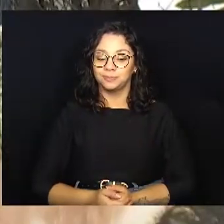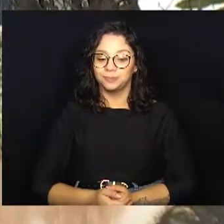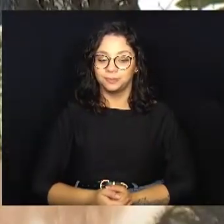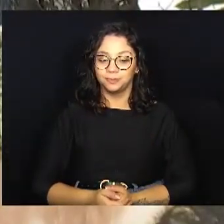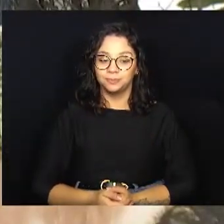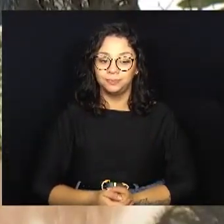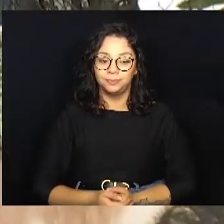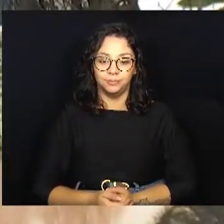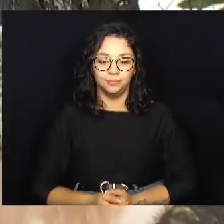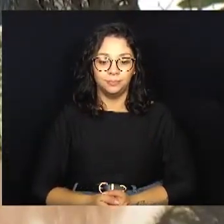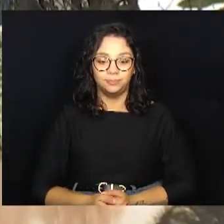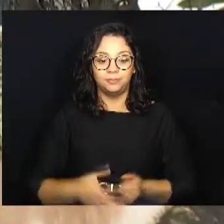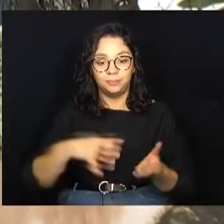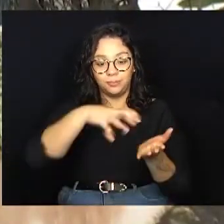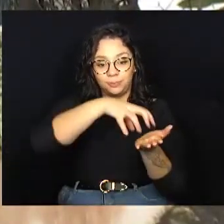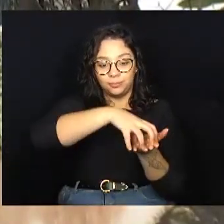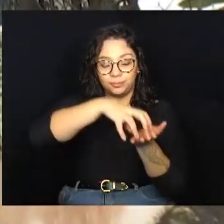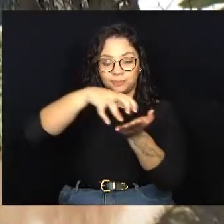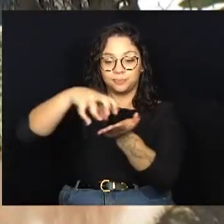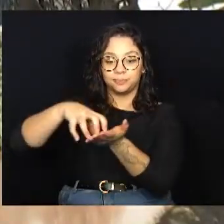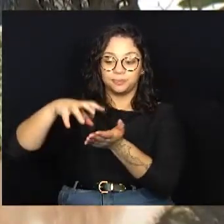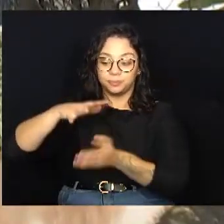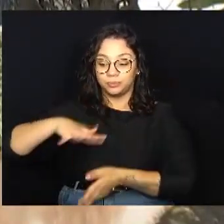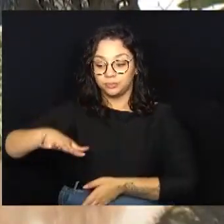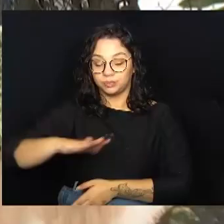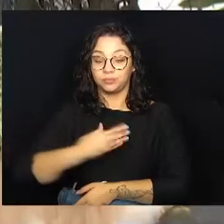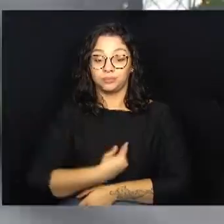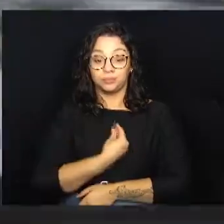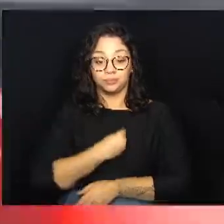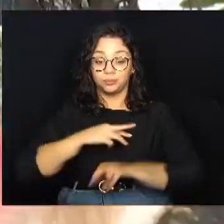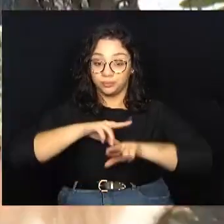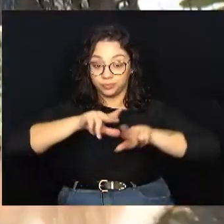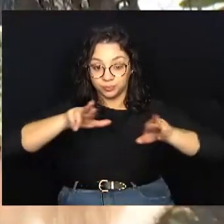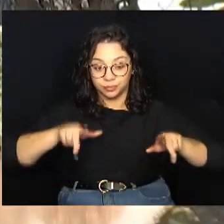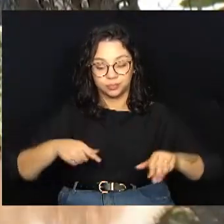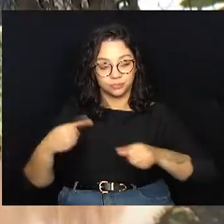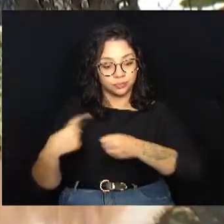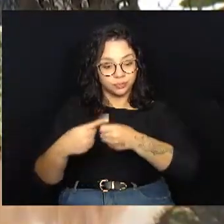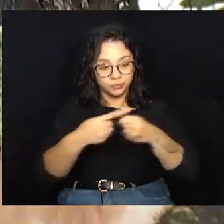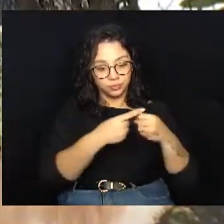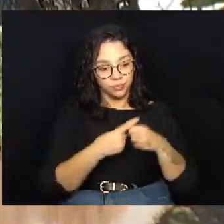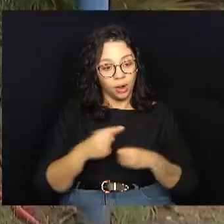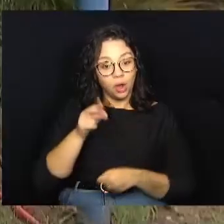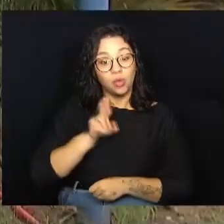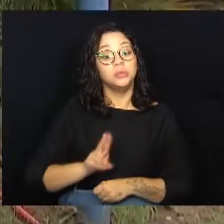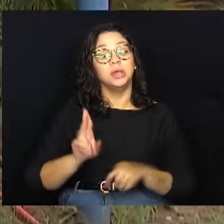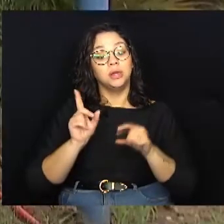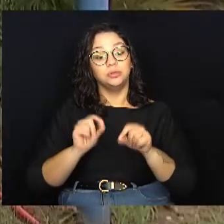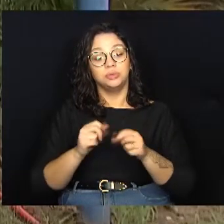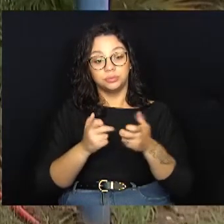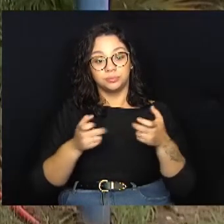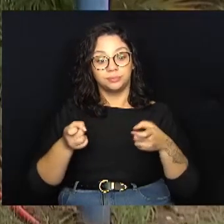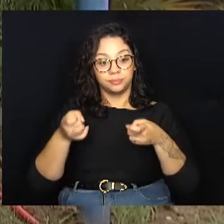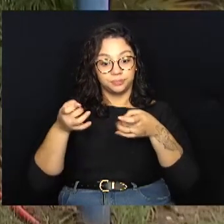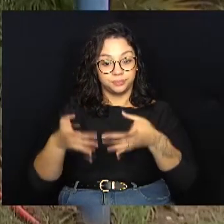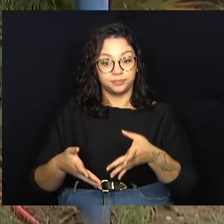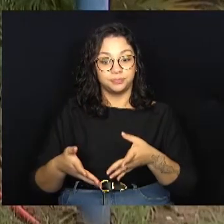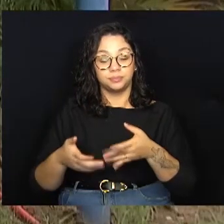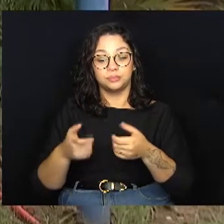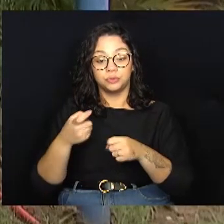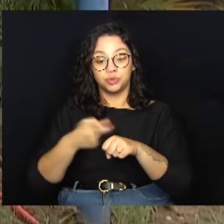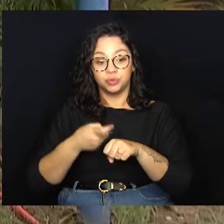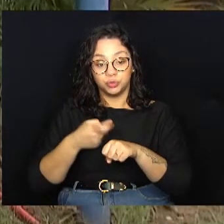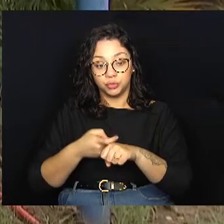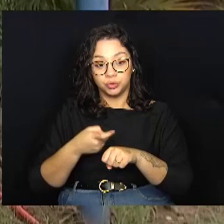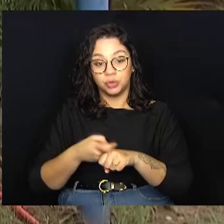Os ecopontos são áreas existentes em diversos pontos da cidade, utilizadas para descarte regular dos resíduos sólidos